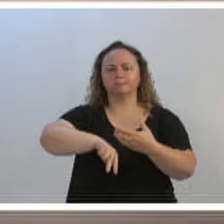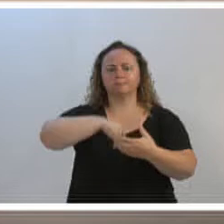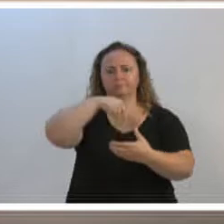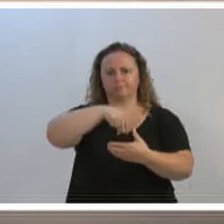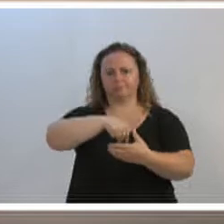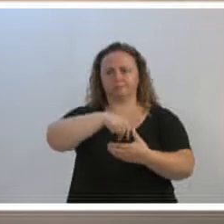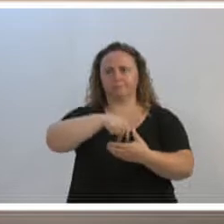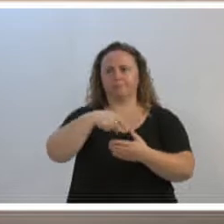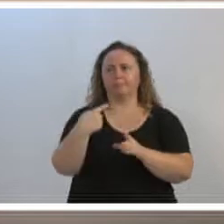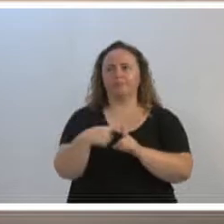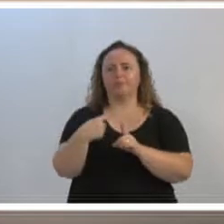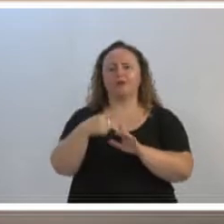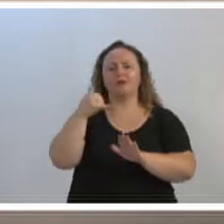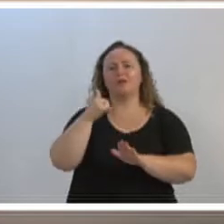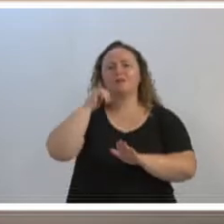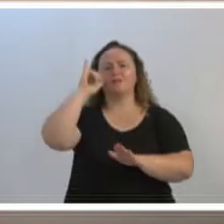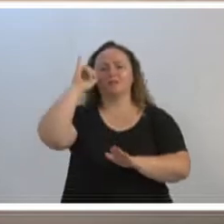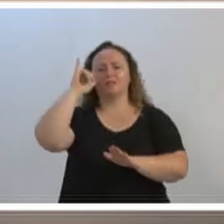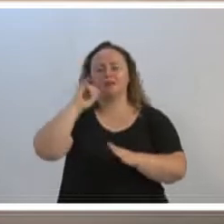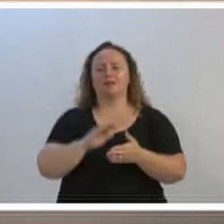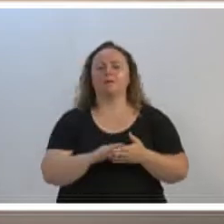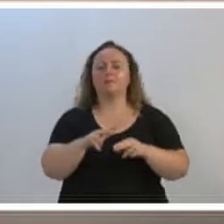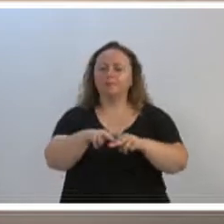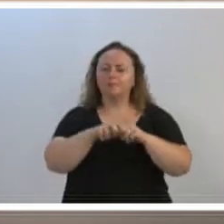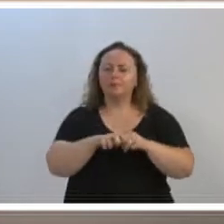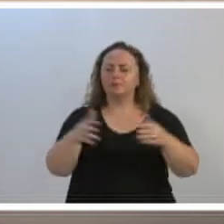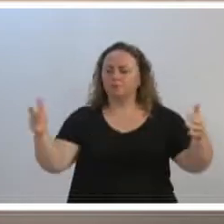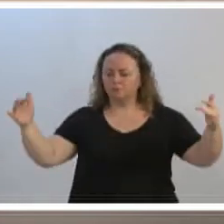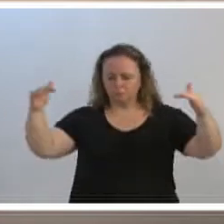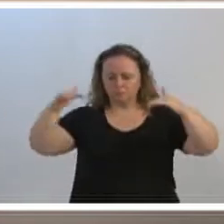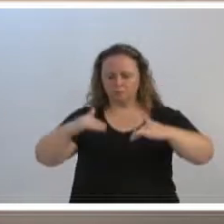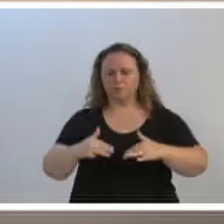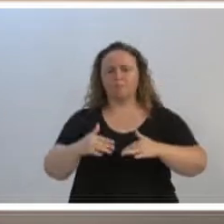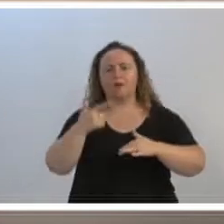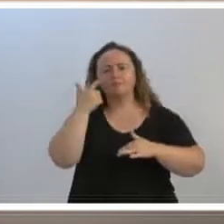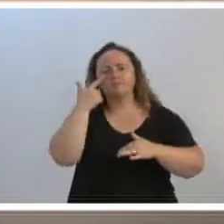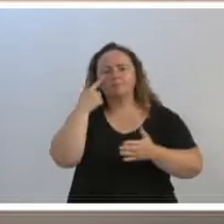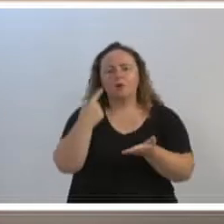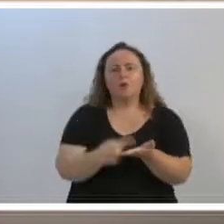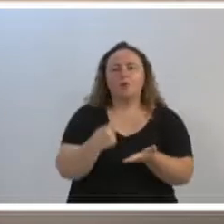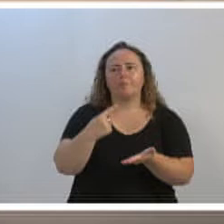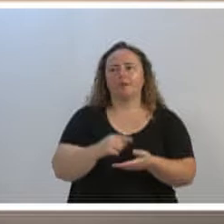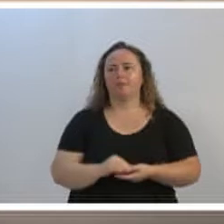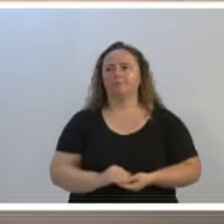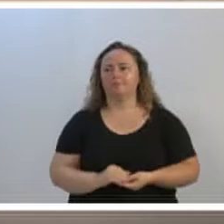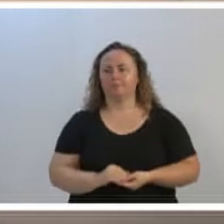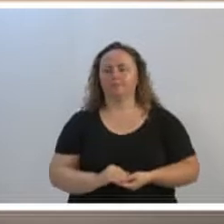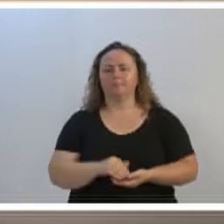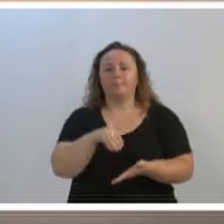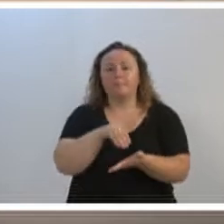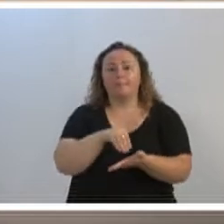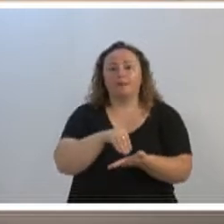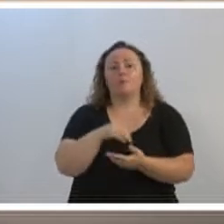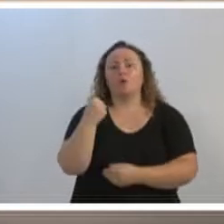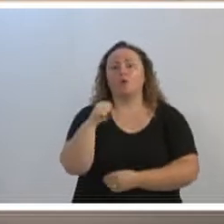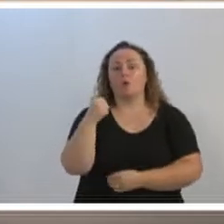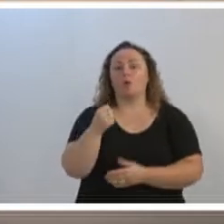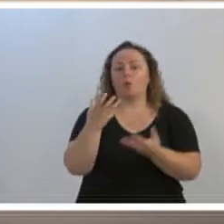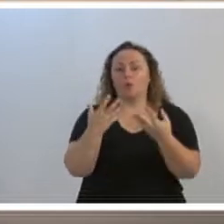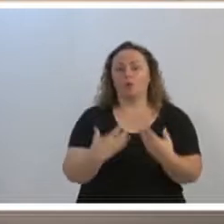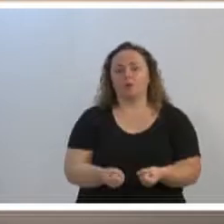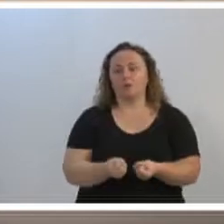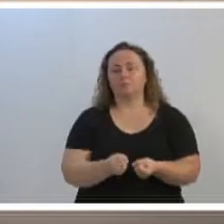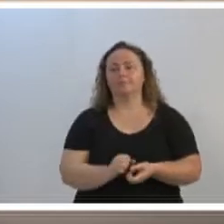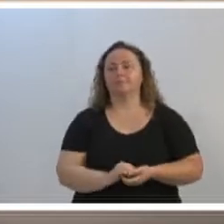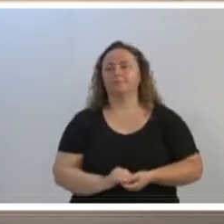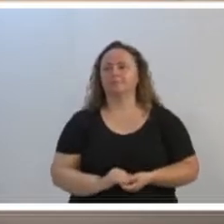para não se ter pronunciamento, eu quero a participação de todos aqui para essa movimentação. Se nós não tivermos no mínimo 8 votos, nós não poderemos dar continuidade.